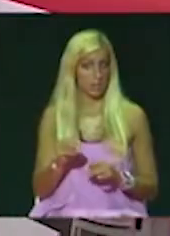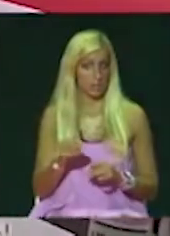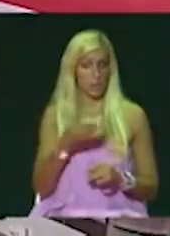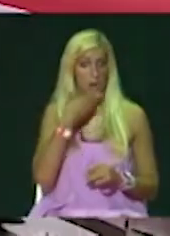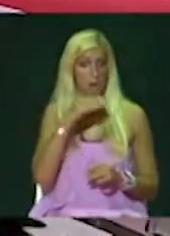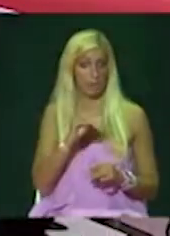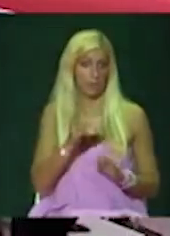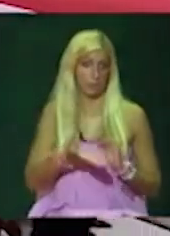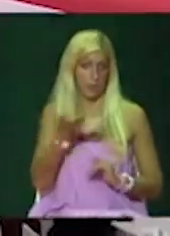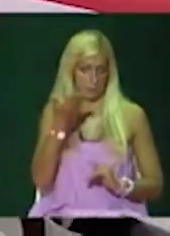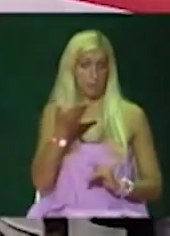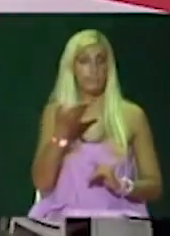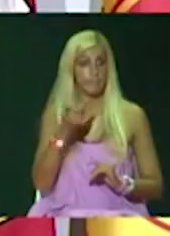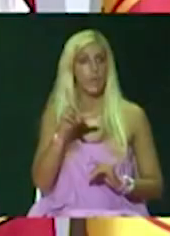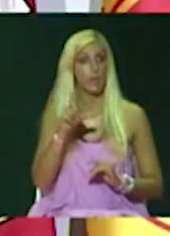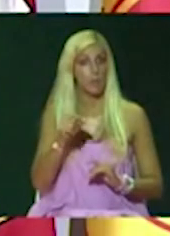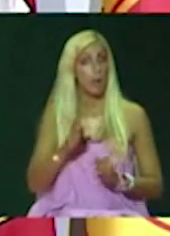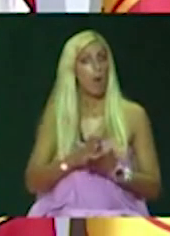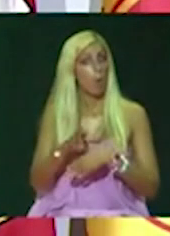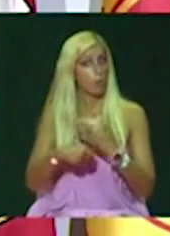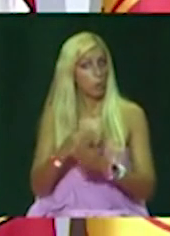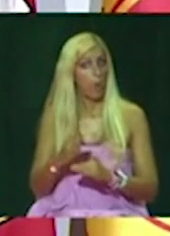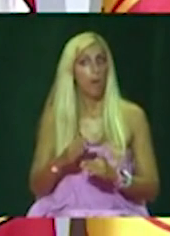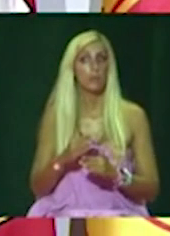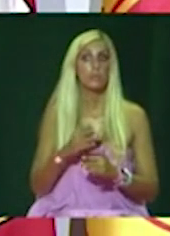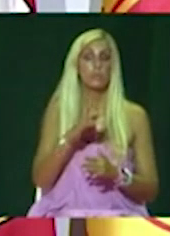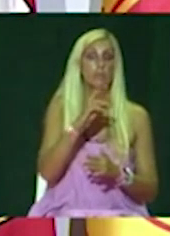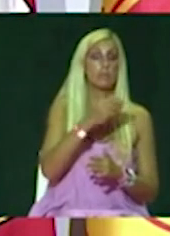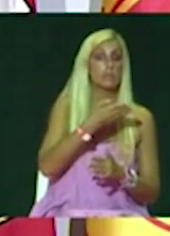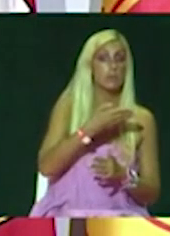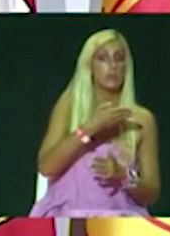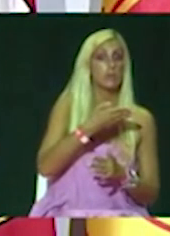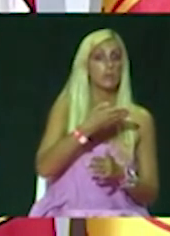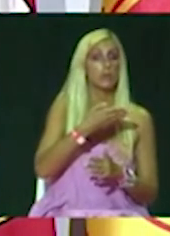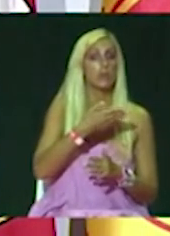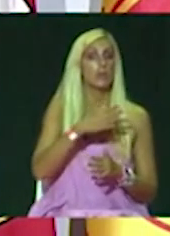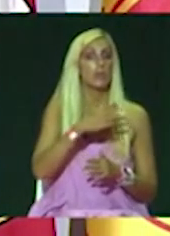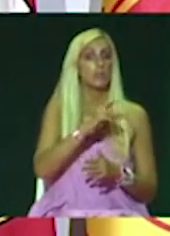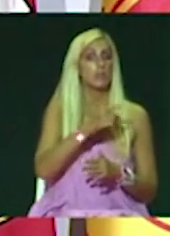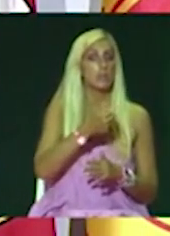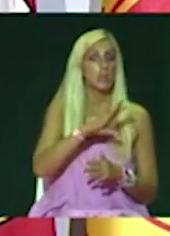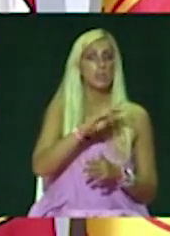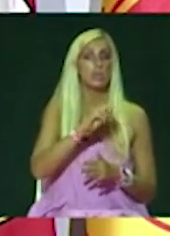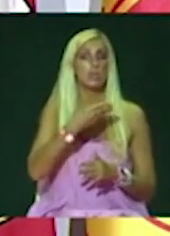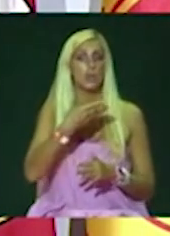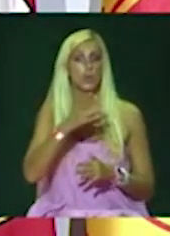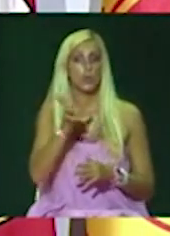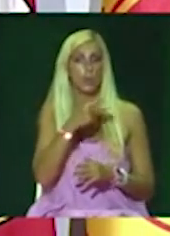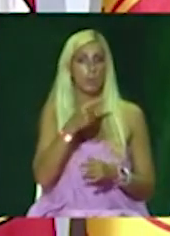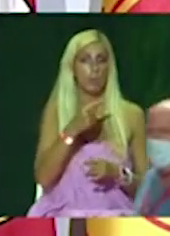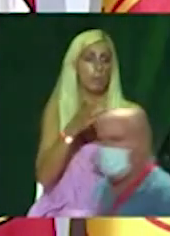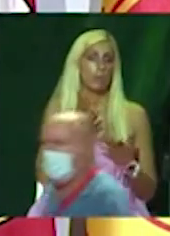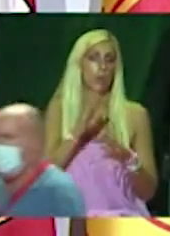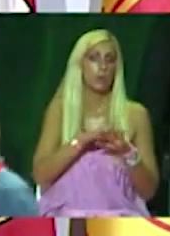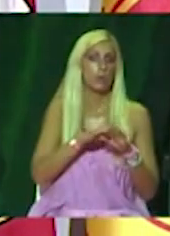6 anos, vamos também avançar dos 37 ou dos 31 euros para que nenhuma tenha menos de